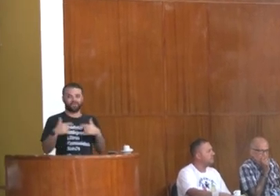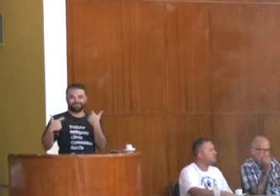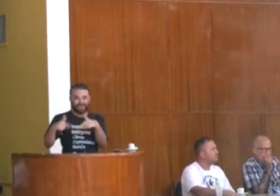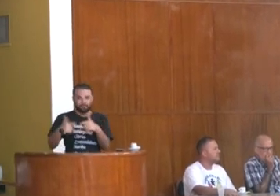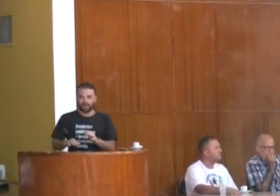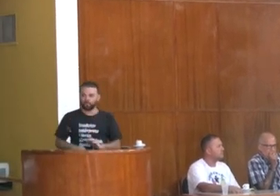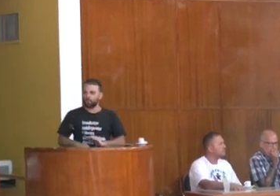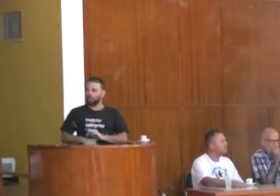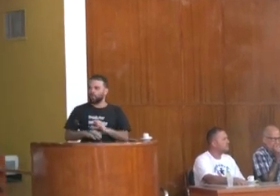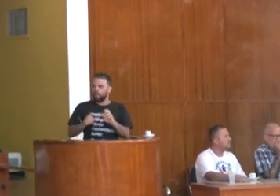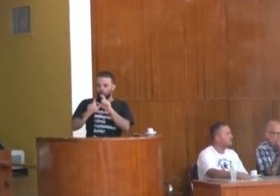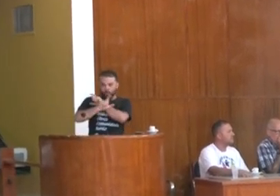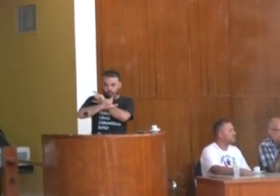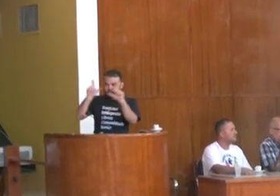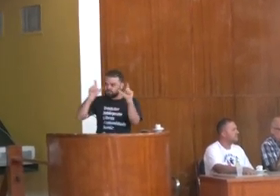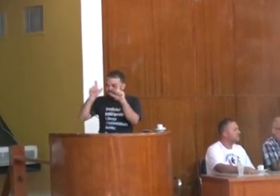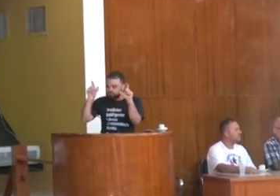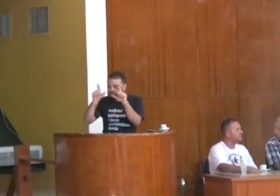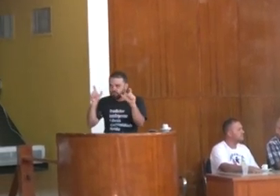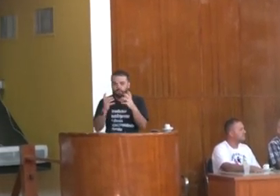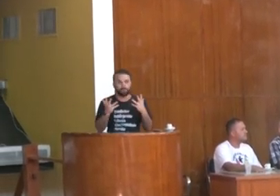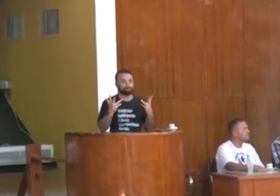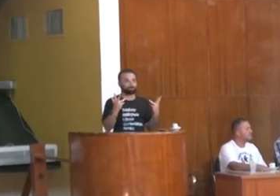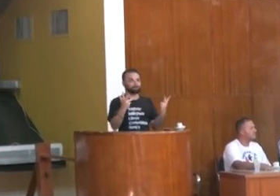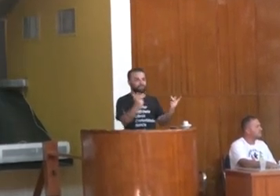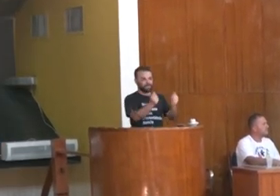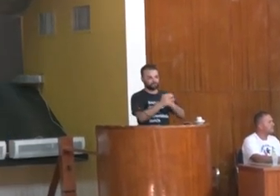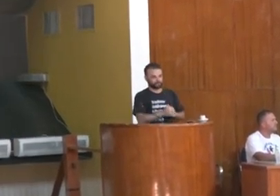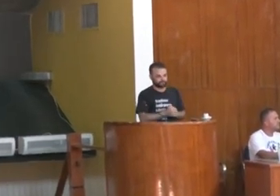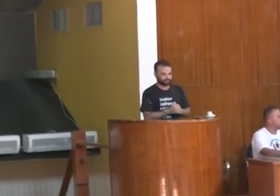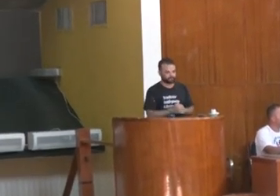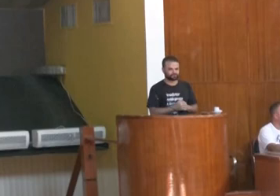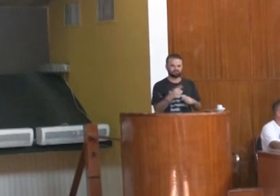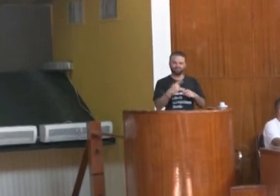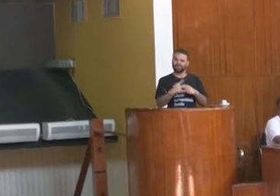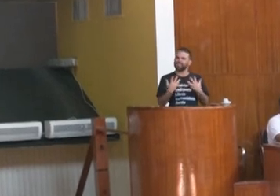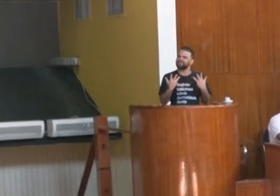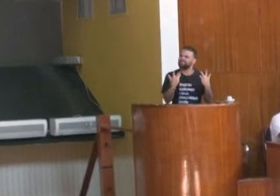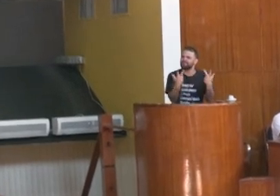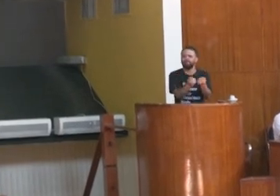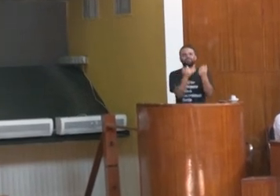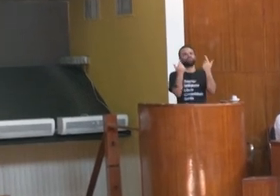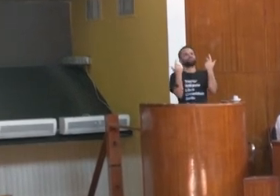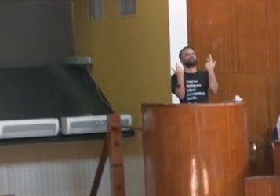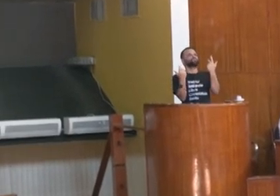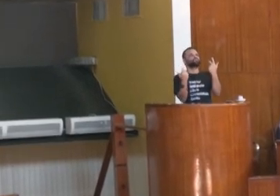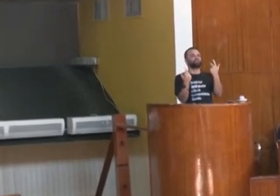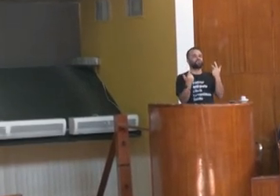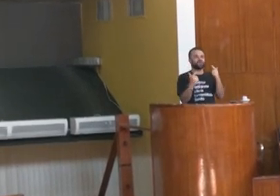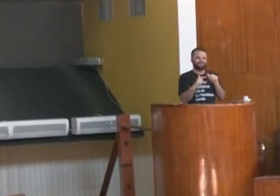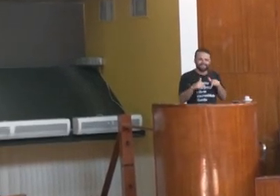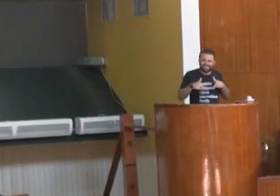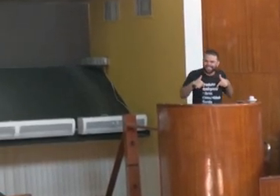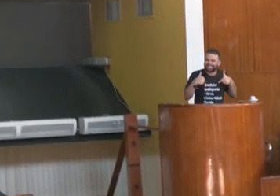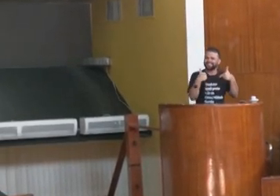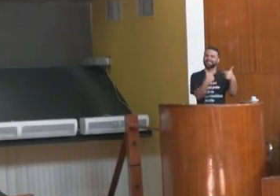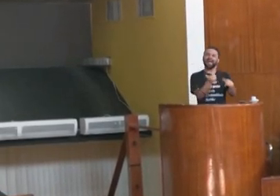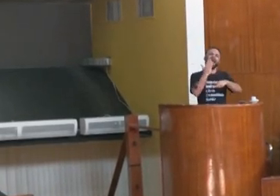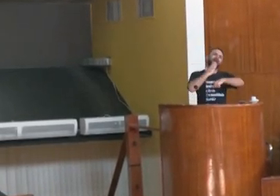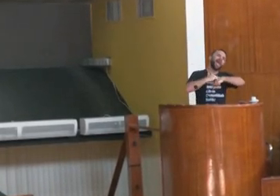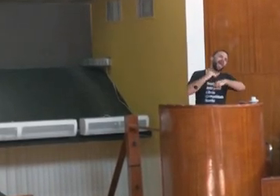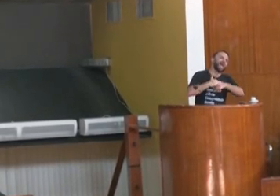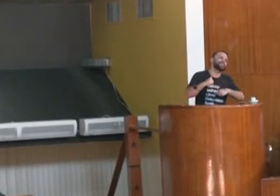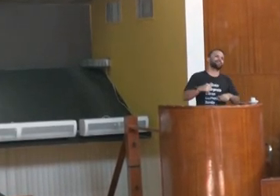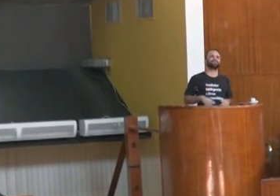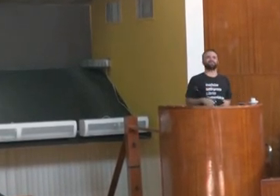olhos pela eficiência, pela dedicação, pelo carinho, né? Então, a gente não pode deixar de